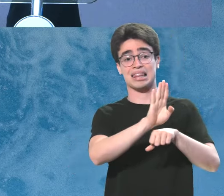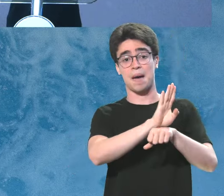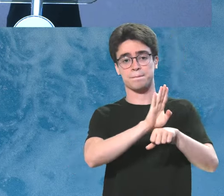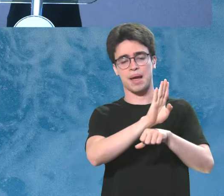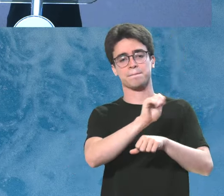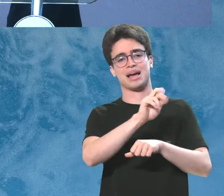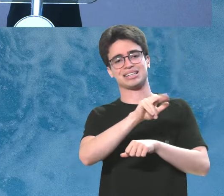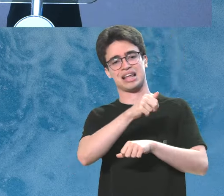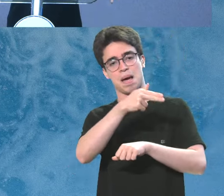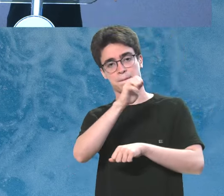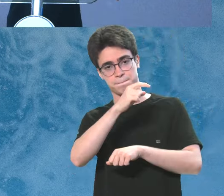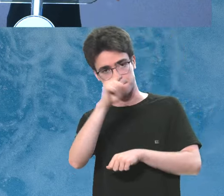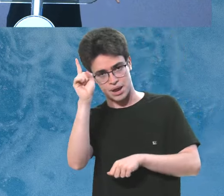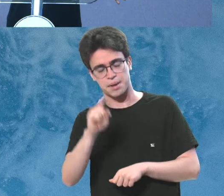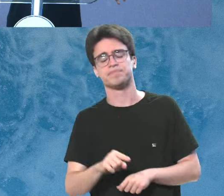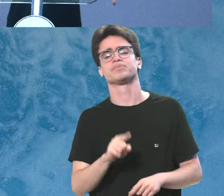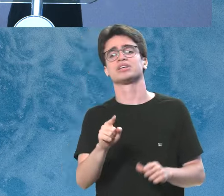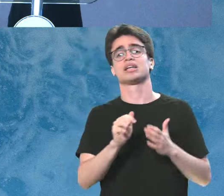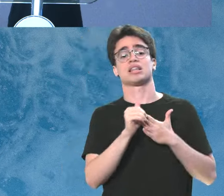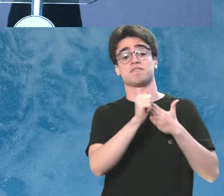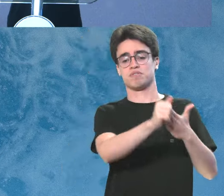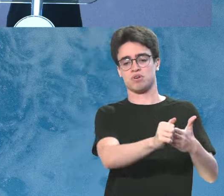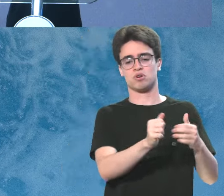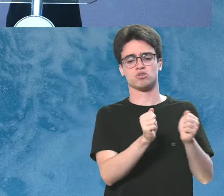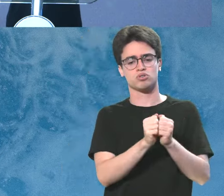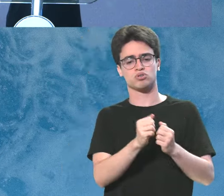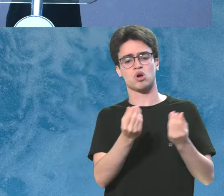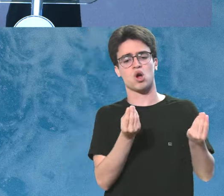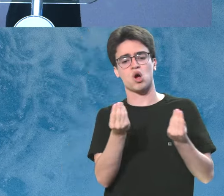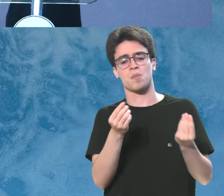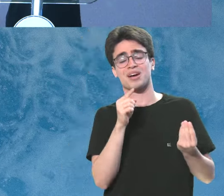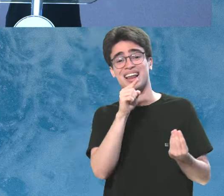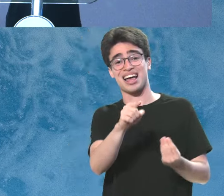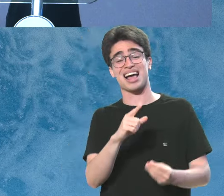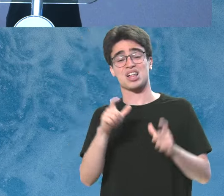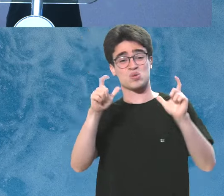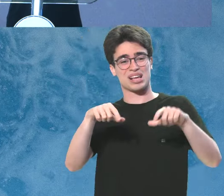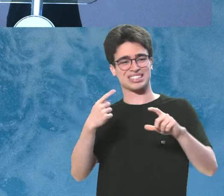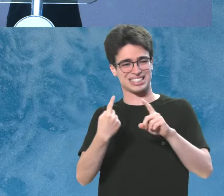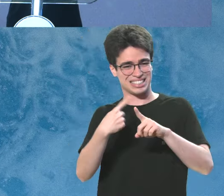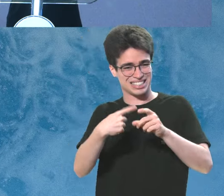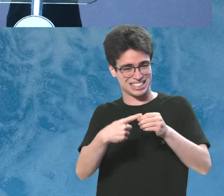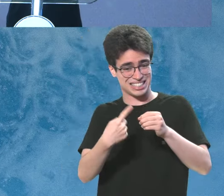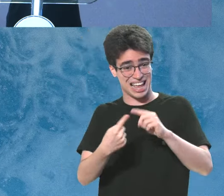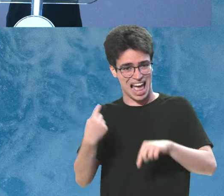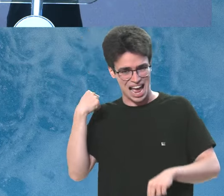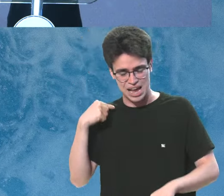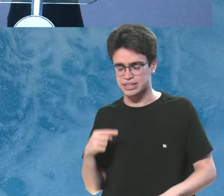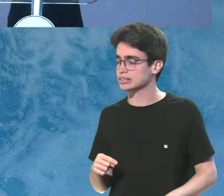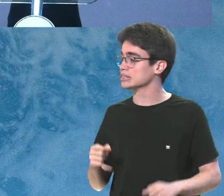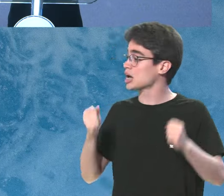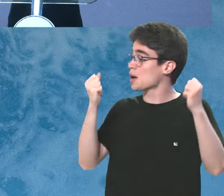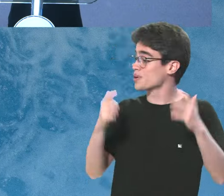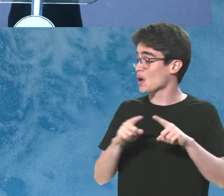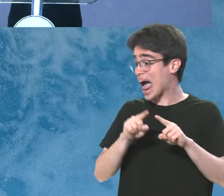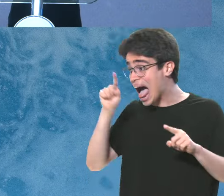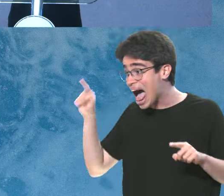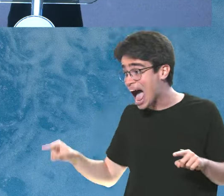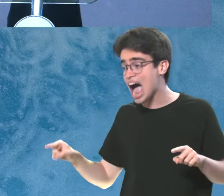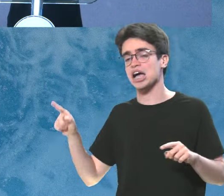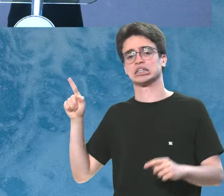senhor no caminho como Saulo tinha visto o senhor no caminho para damasco e como ele lhe havia falado contou também que em Damasco Saulo havia